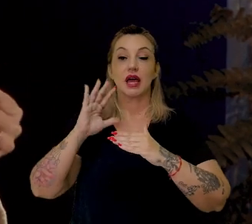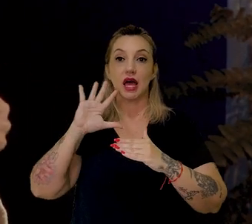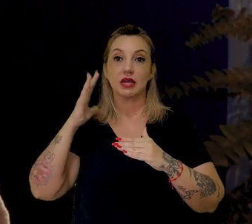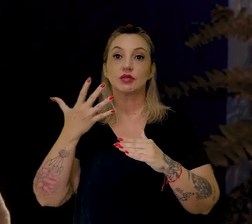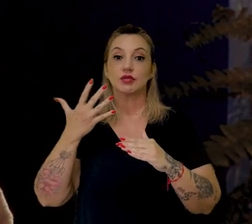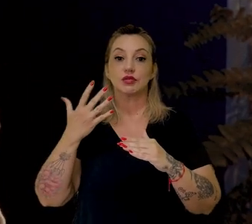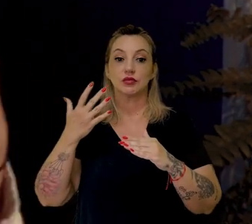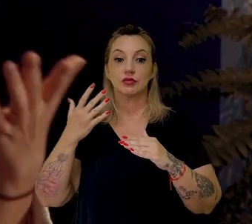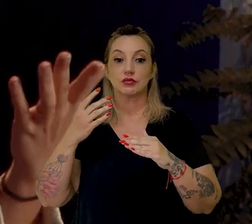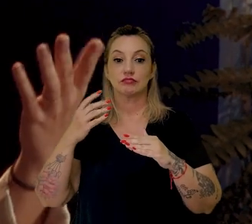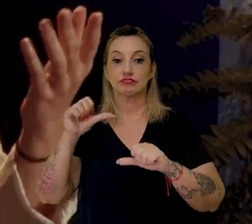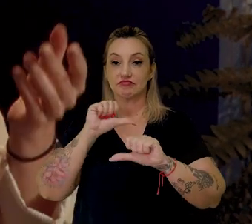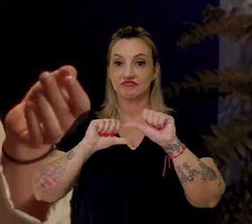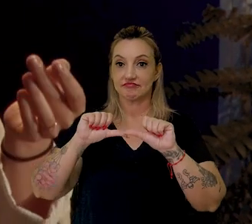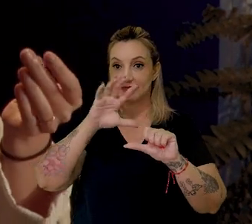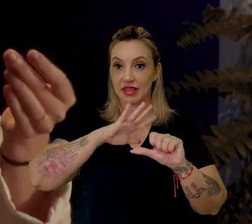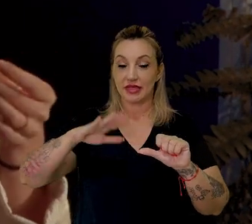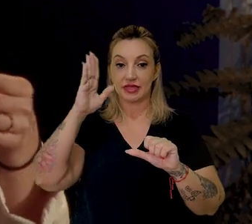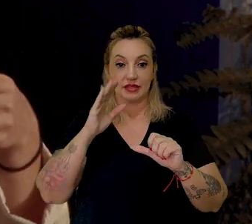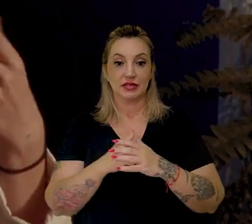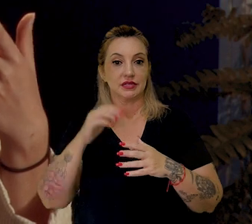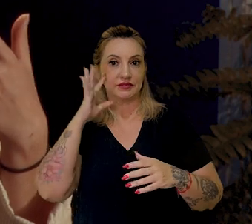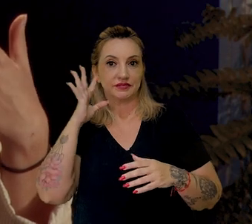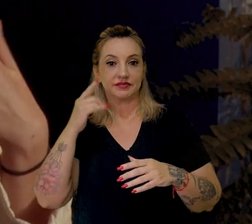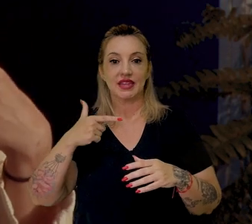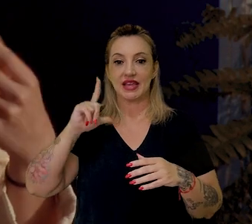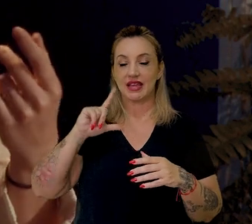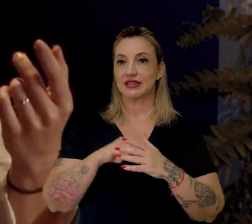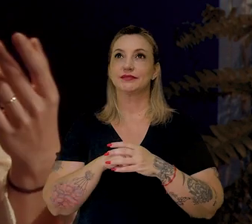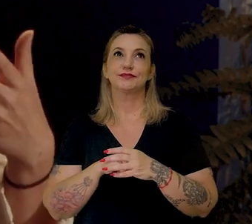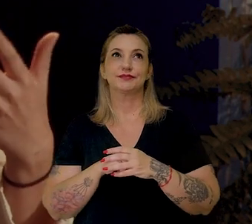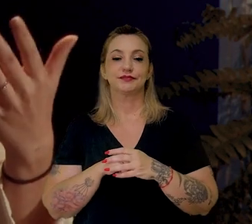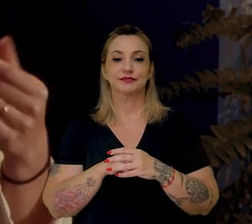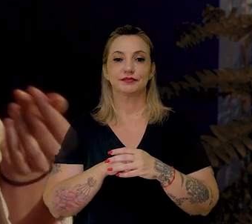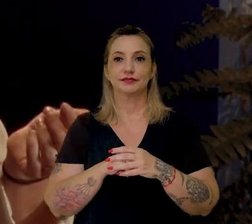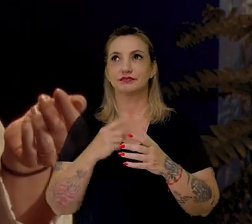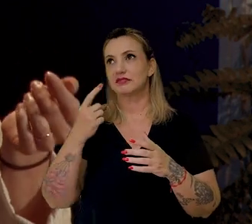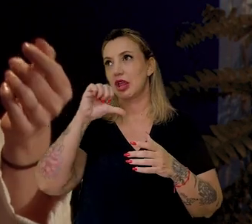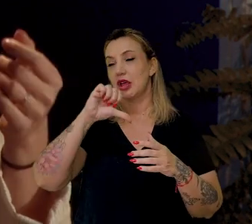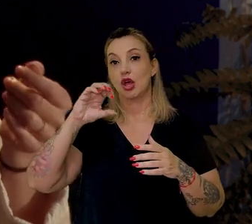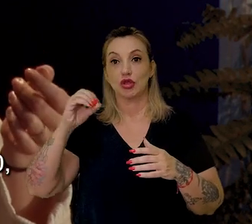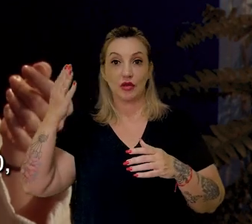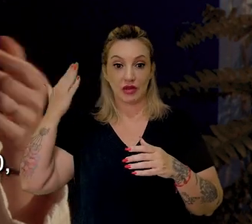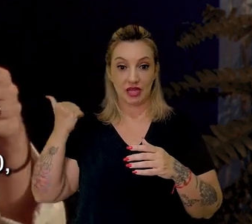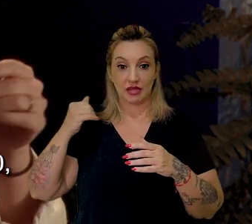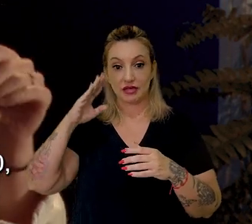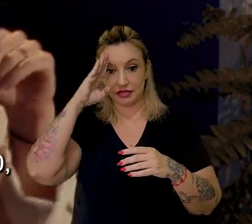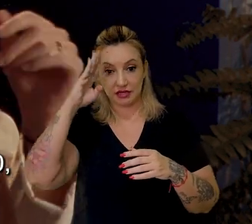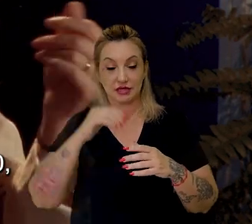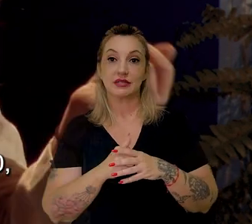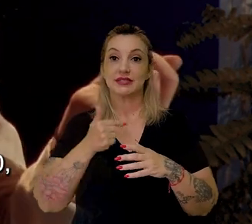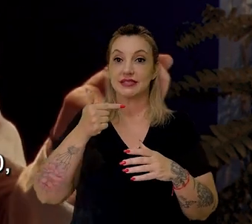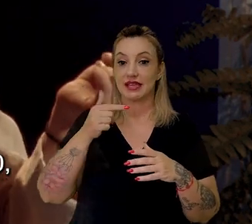sendo transnacionais Então imagina né antes na década antes da década de 90 eh principalmente